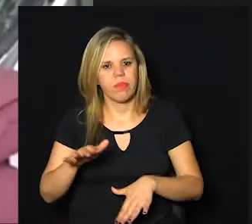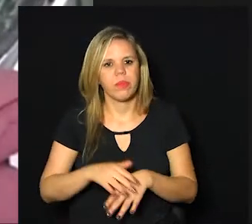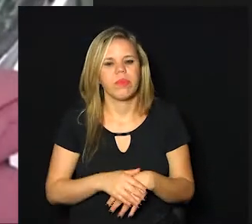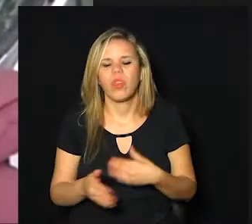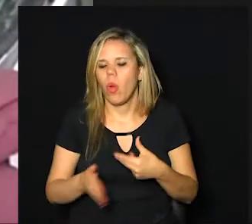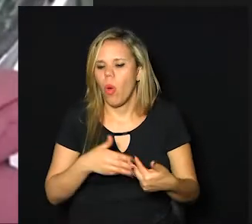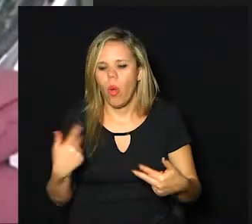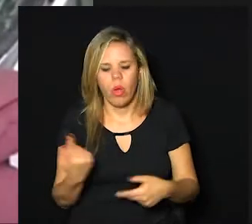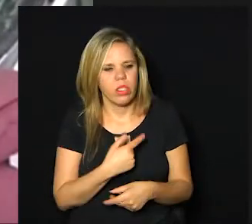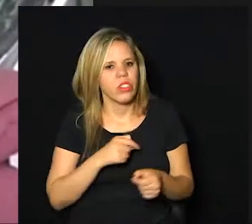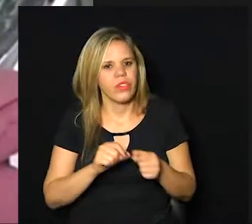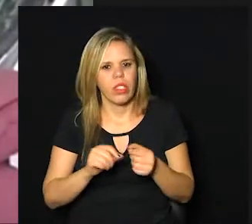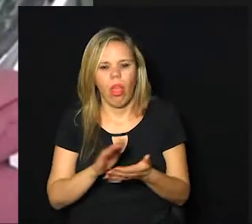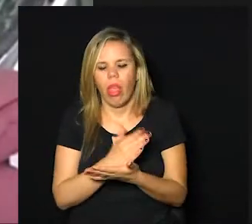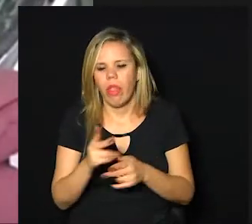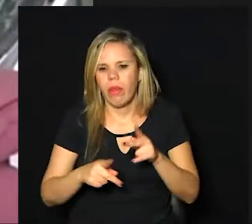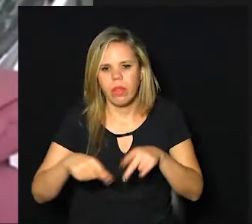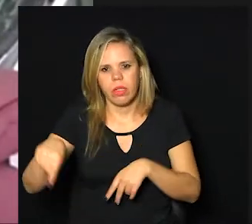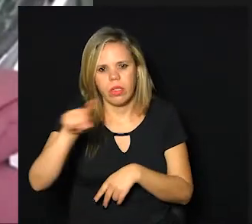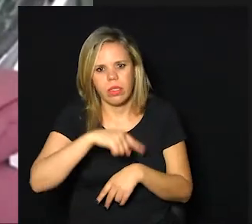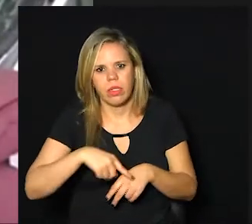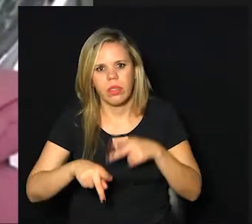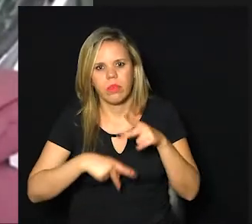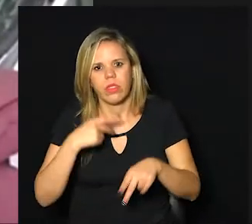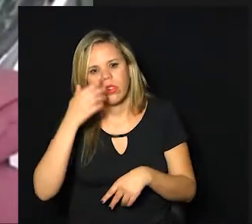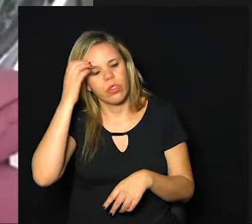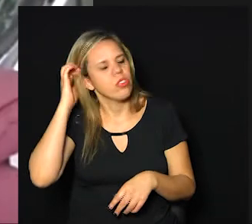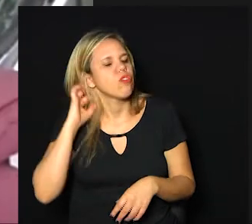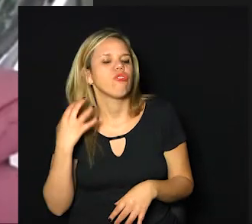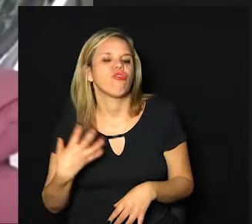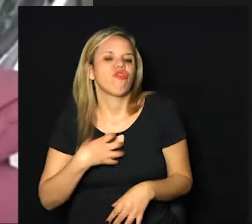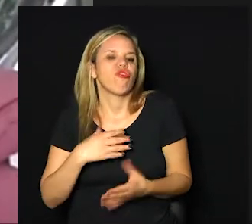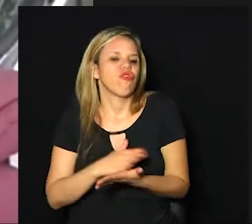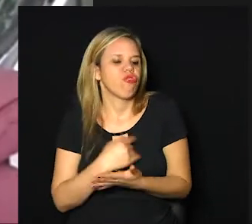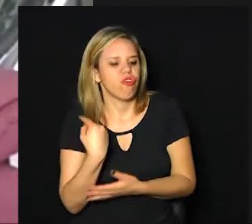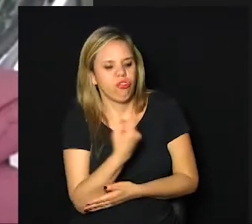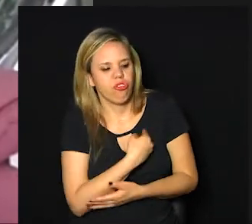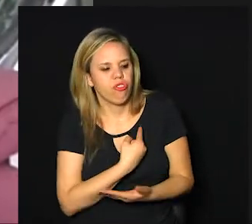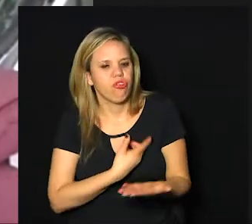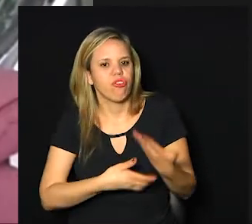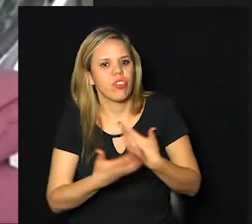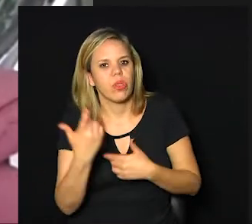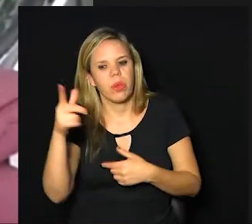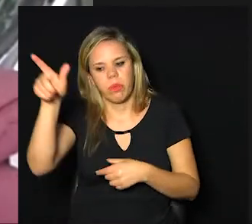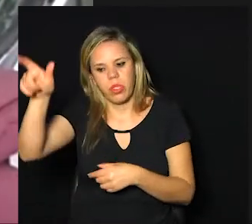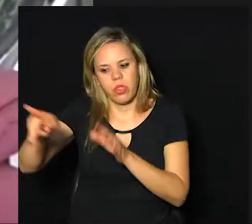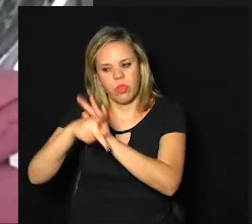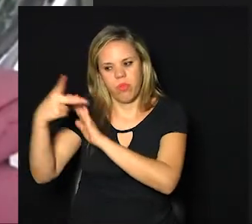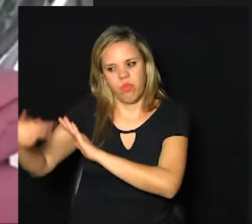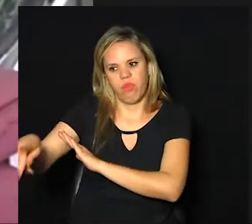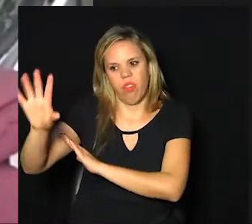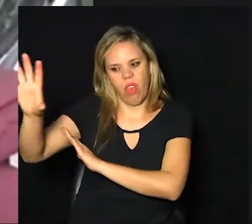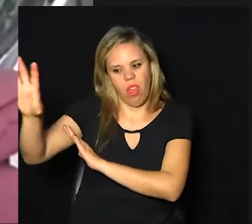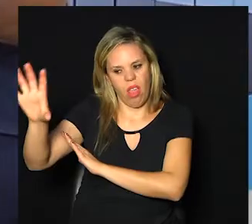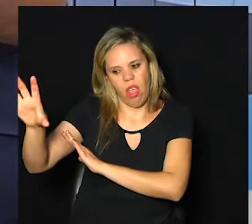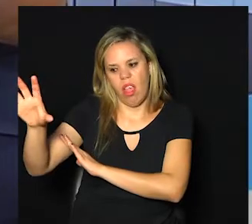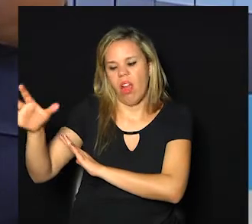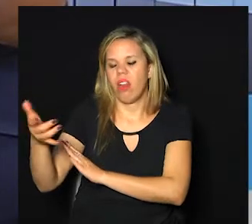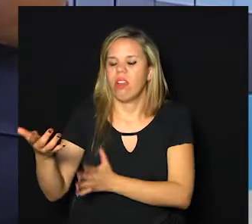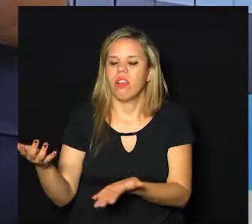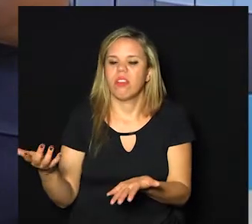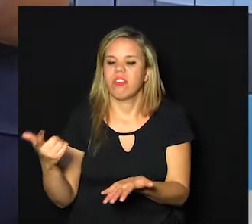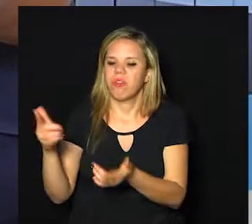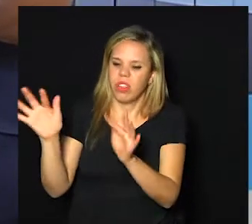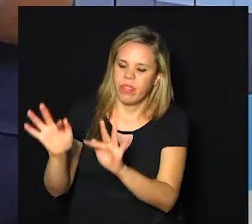Qualquer coisa que a gente fizer pode incomodar os outros, porque as pessoas que se incomodam com a gente não tem a ver com a gente, tem a ver com a pessoa, entendeu? Então, se a